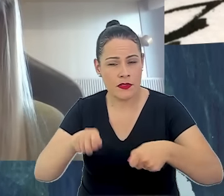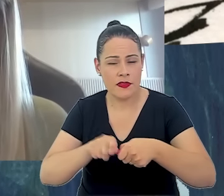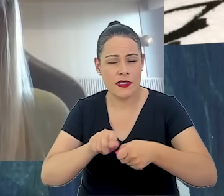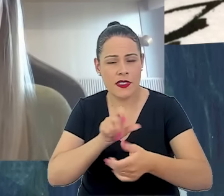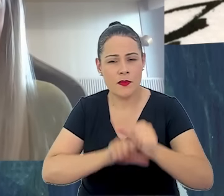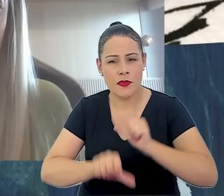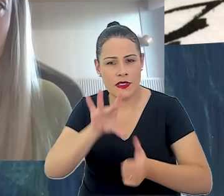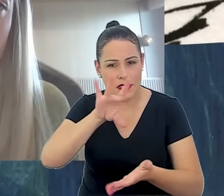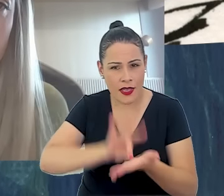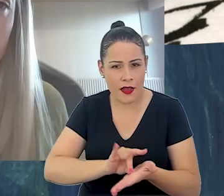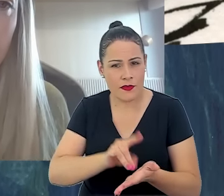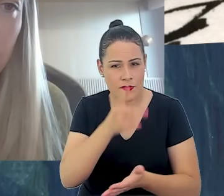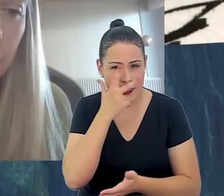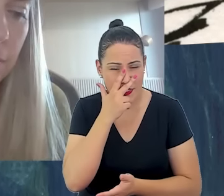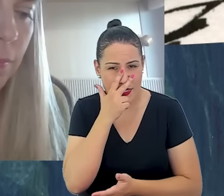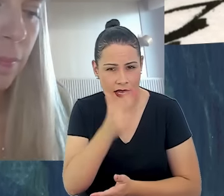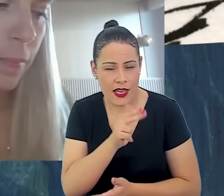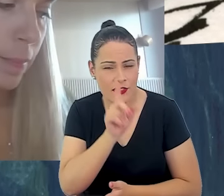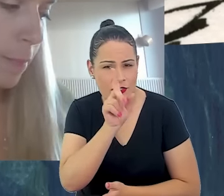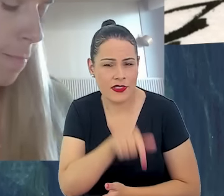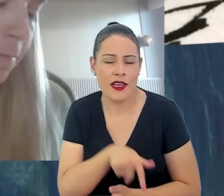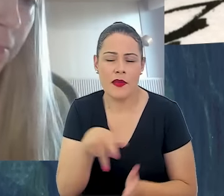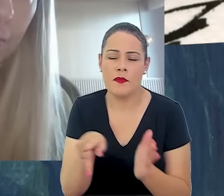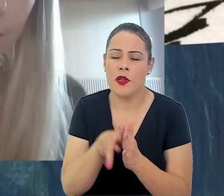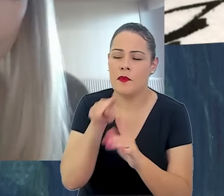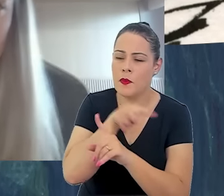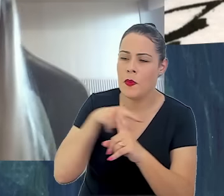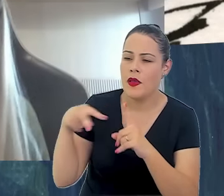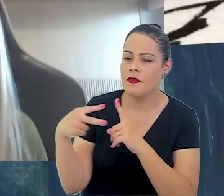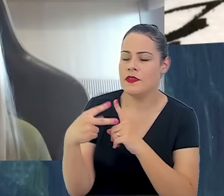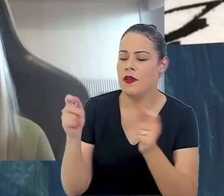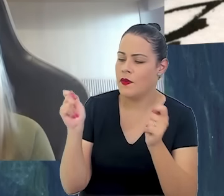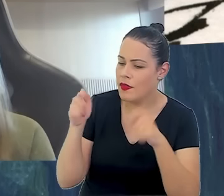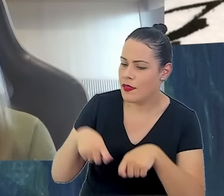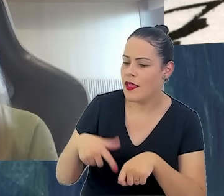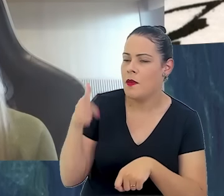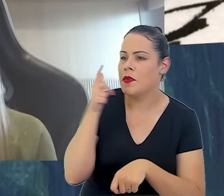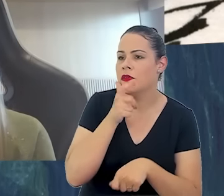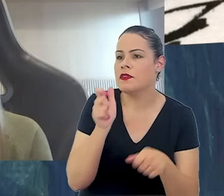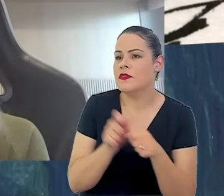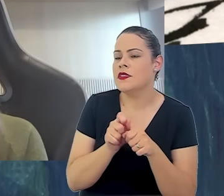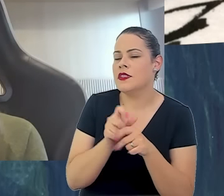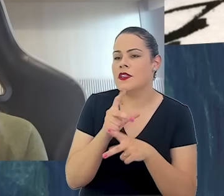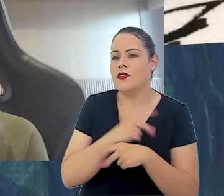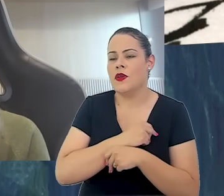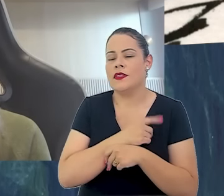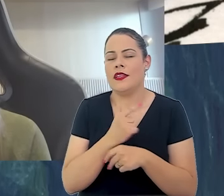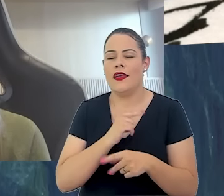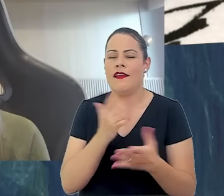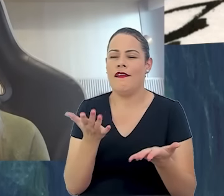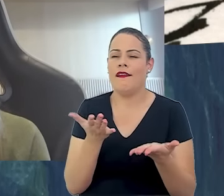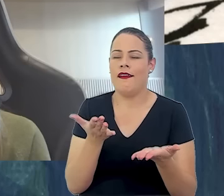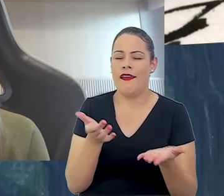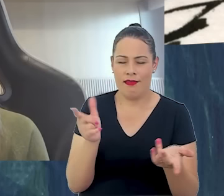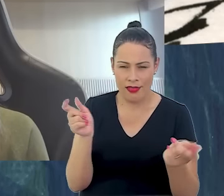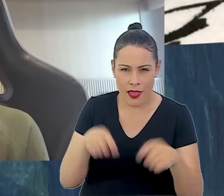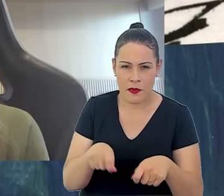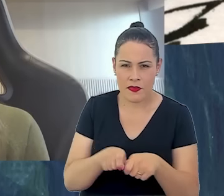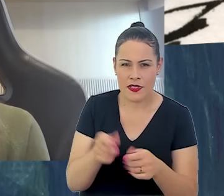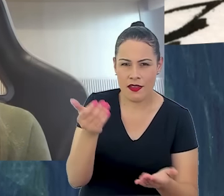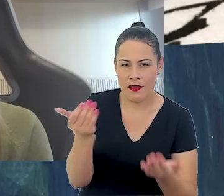mudado? Você acha que isso é uma visão que a gente pode colocar assim como sendo uma